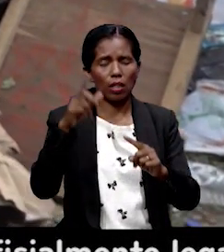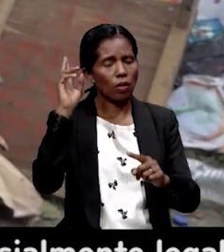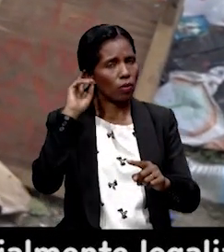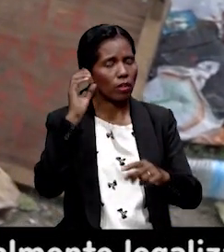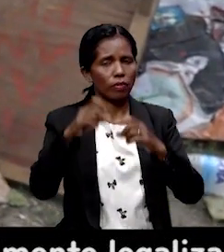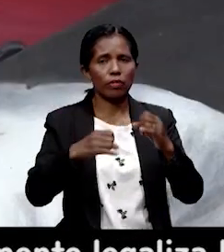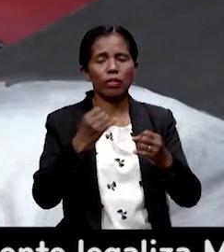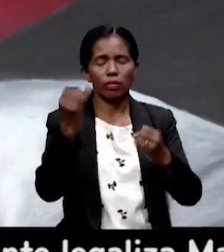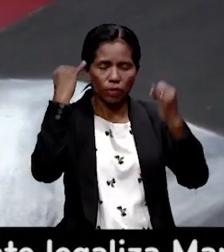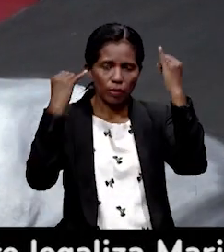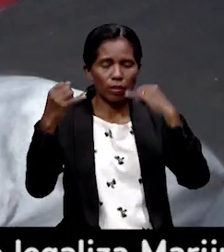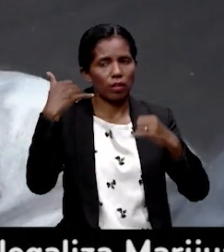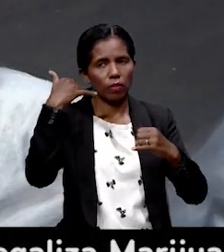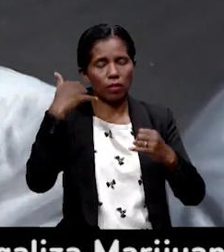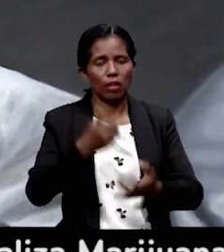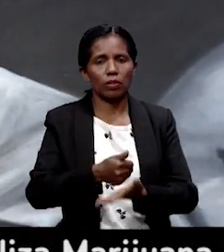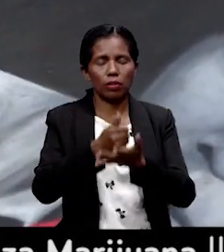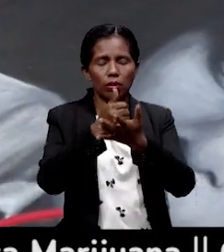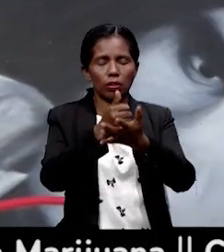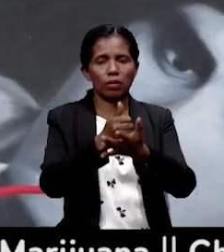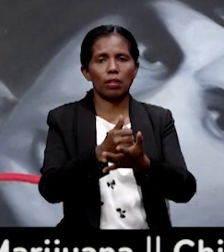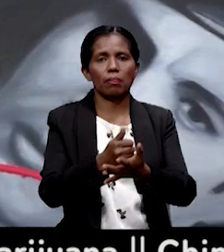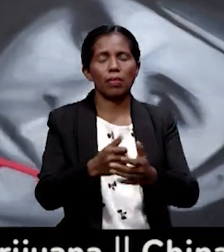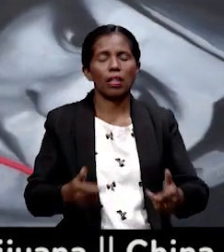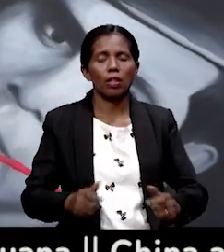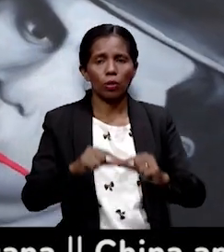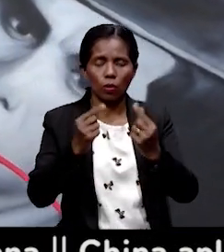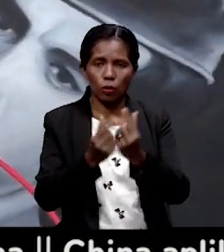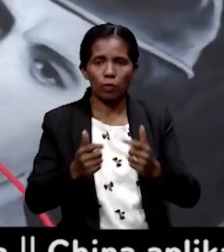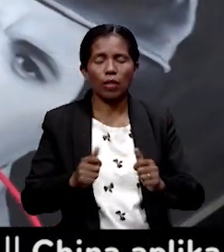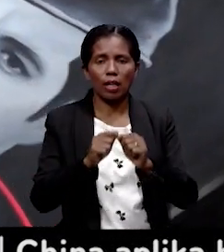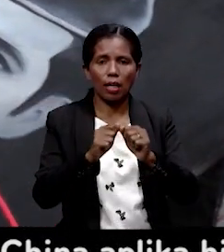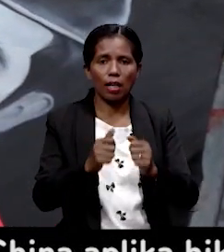eras amigo e Edili, onde foi apoio para Artemoris. Fiquei